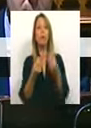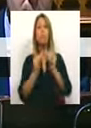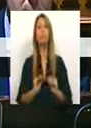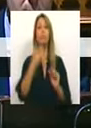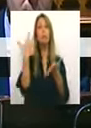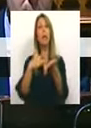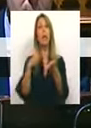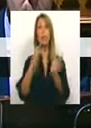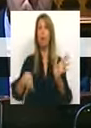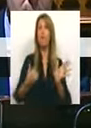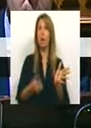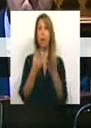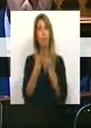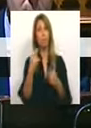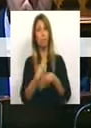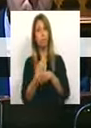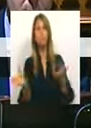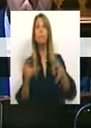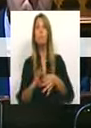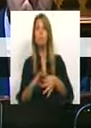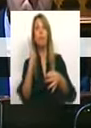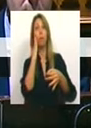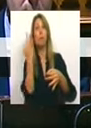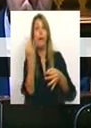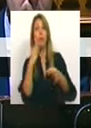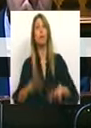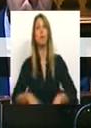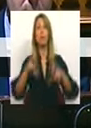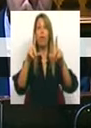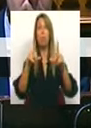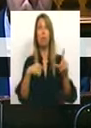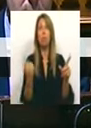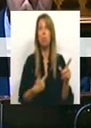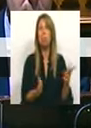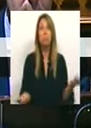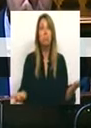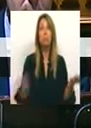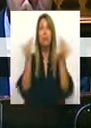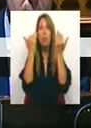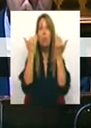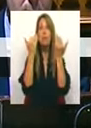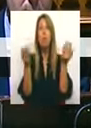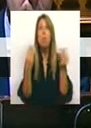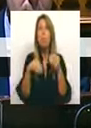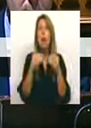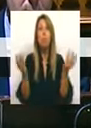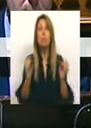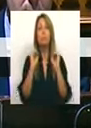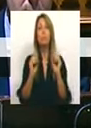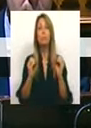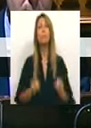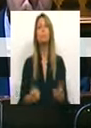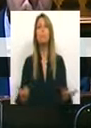verde sobre a matéria, de cujo desenvolvimento, aliás, não temos qualquer notícia. Também, para que